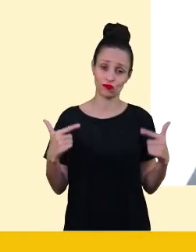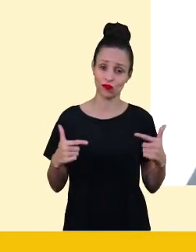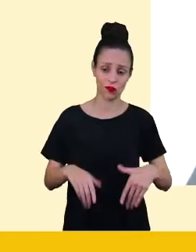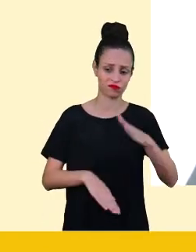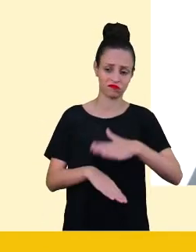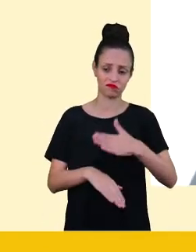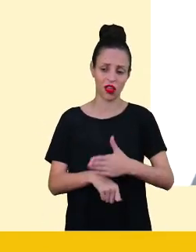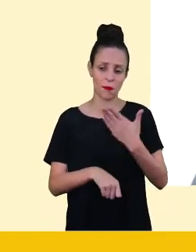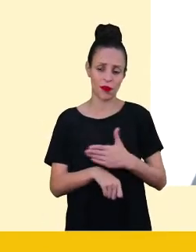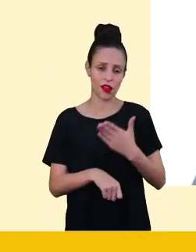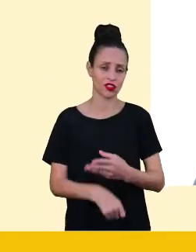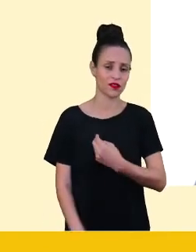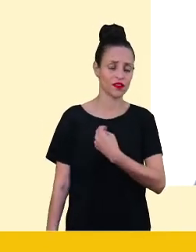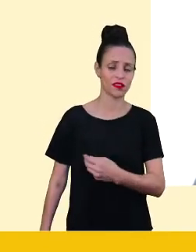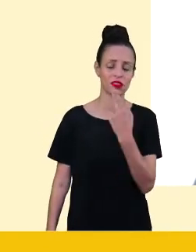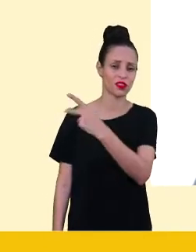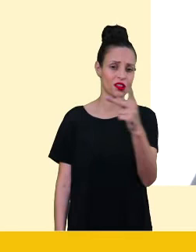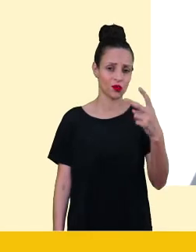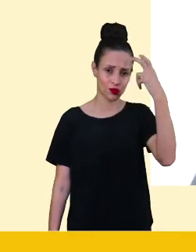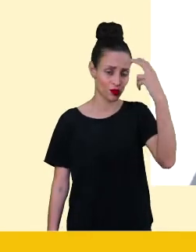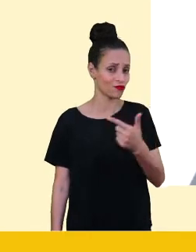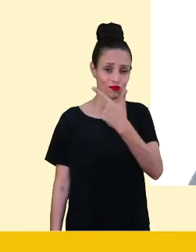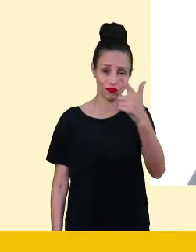liberdade de praticar né?